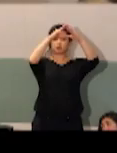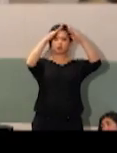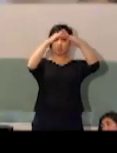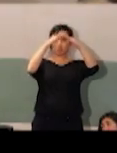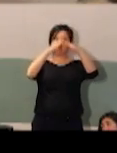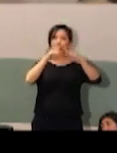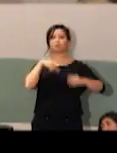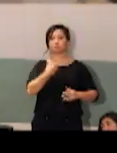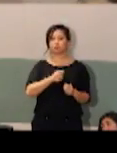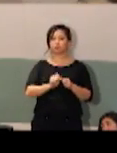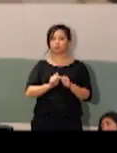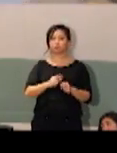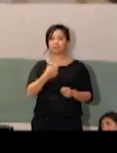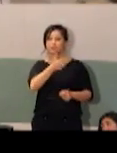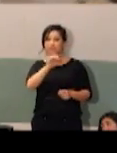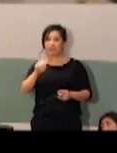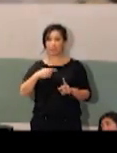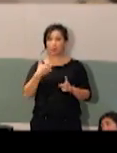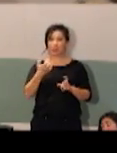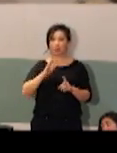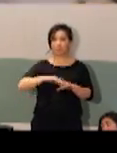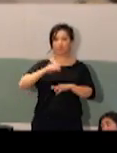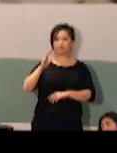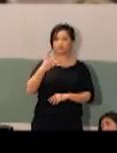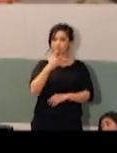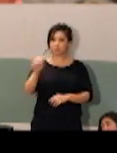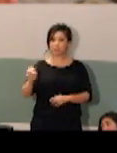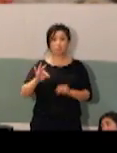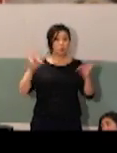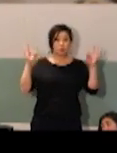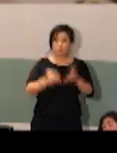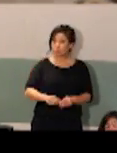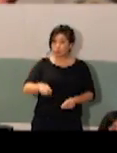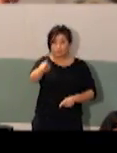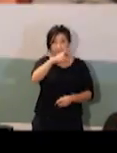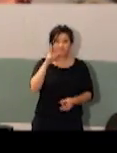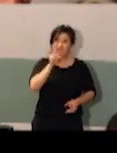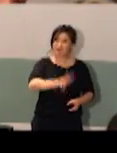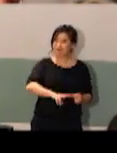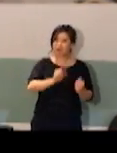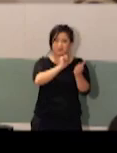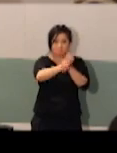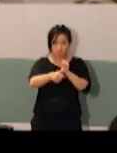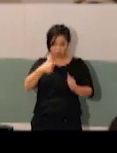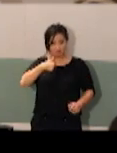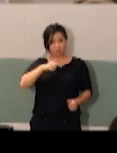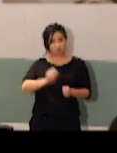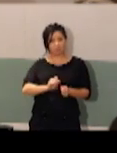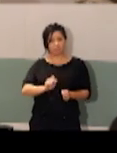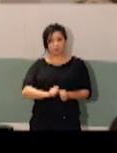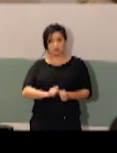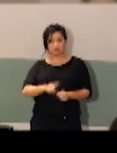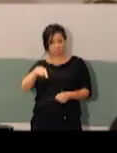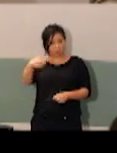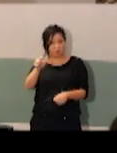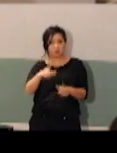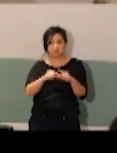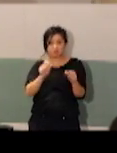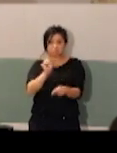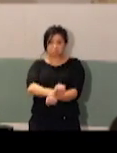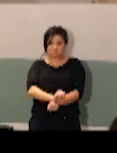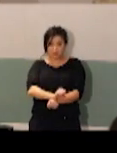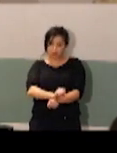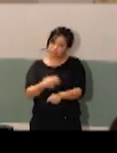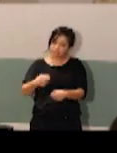ginástica, são um sucesso em Brasília inteira. Tudo isso que tem aí, gente, foi feito pelo governo, depois Brasília parou. É retomar. Sobre o